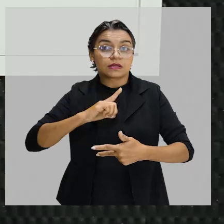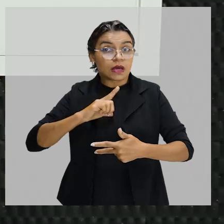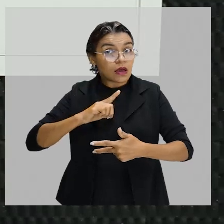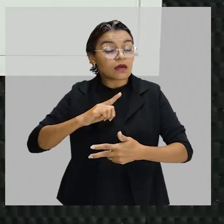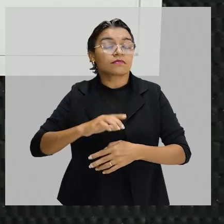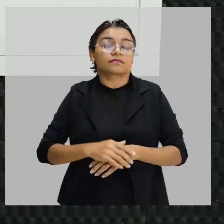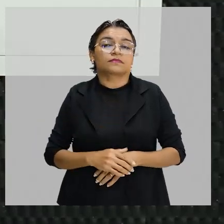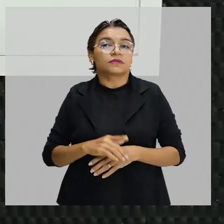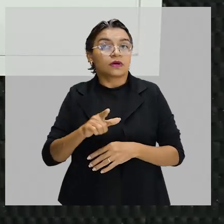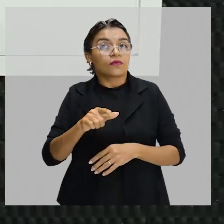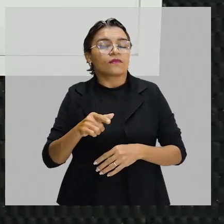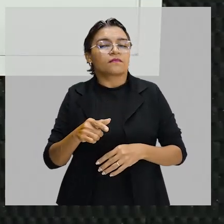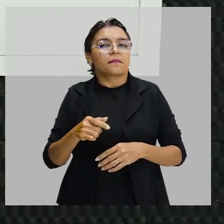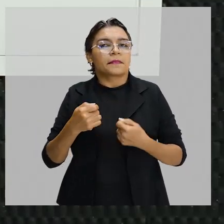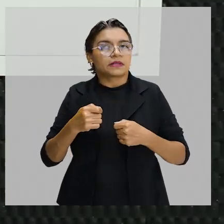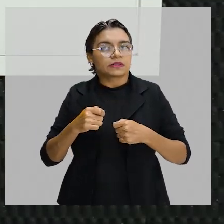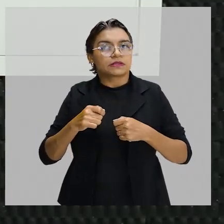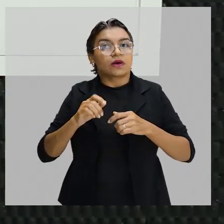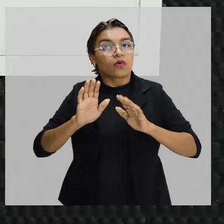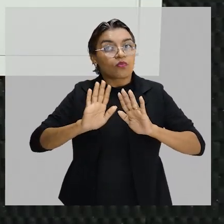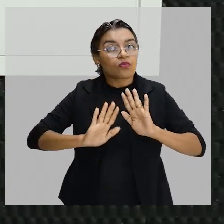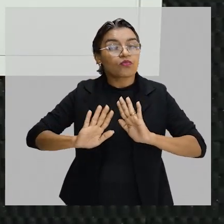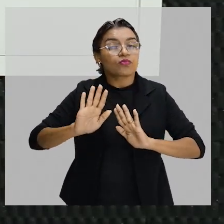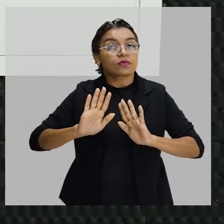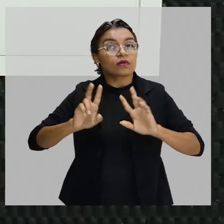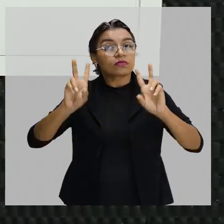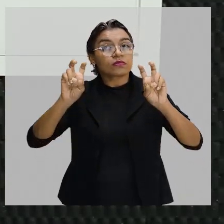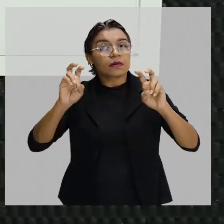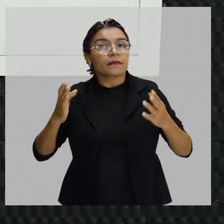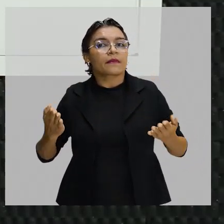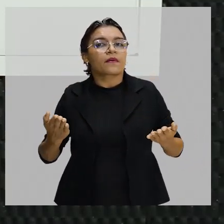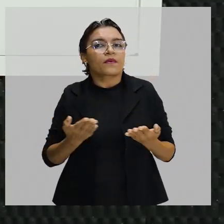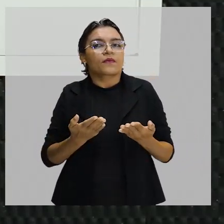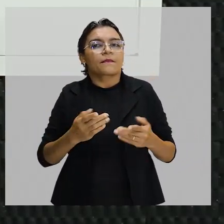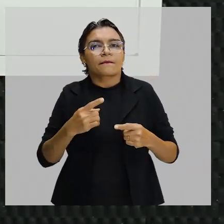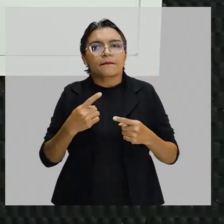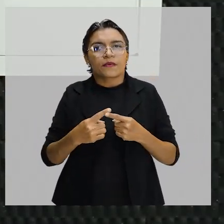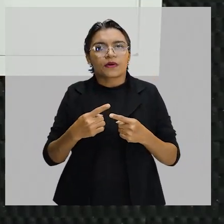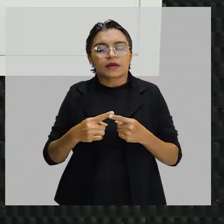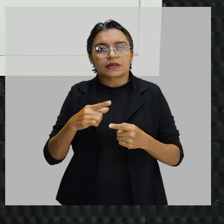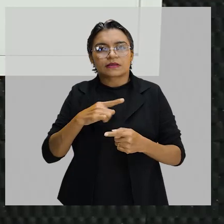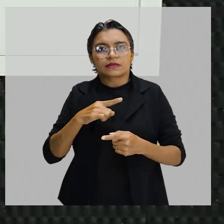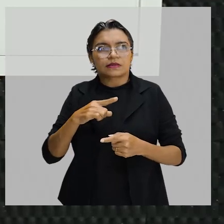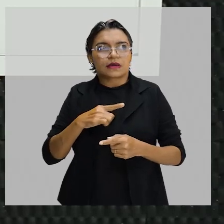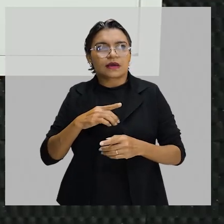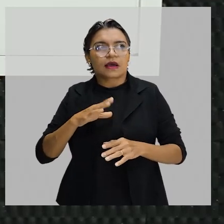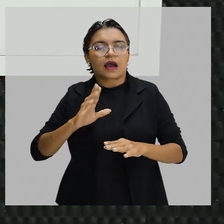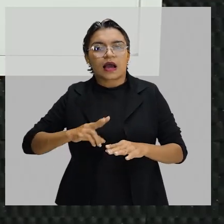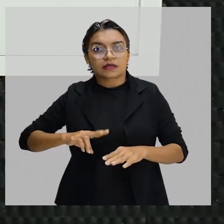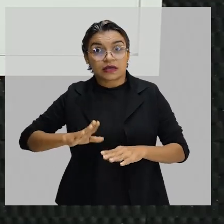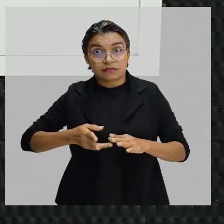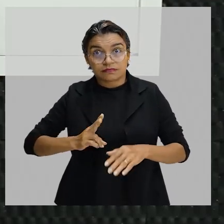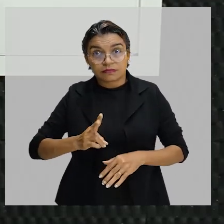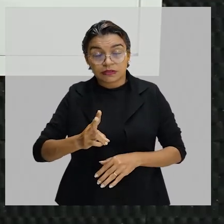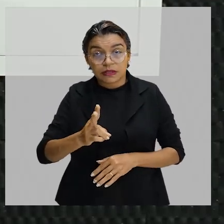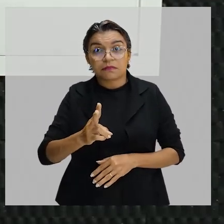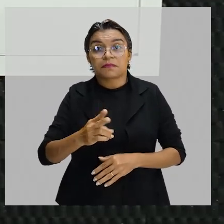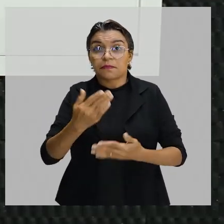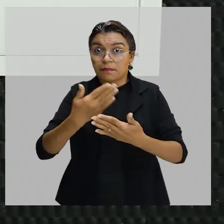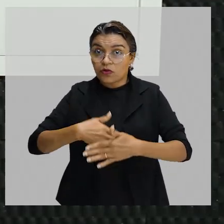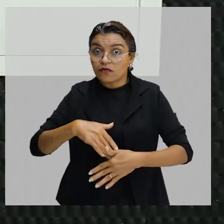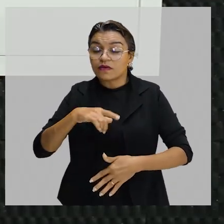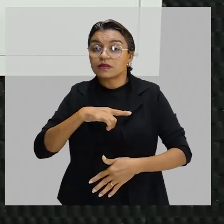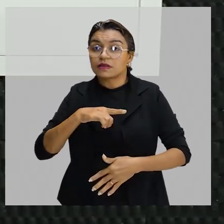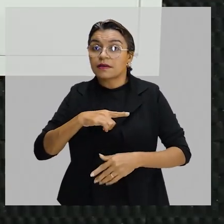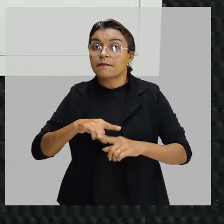um cuidado com o tema de hoje, porque ele aparece despretensiosamente, mas ele